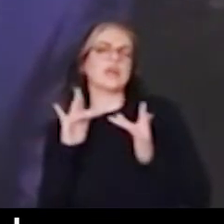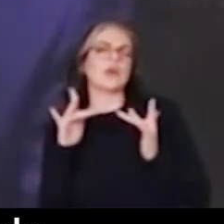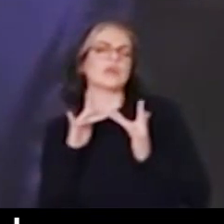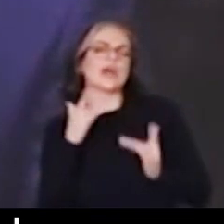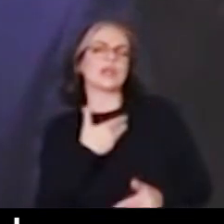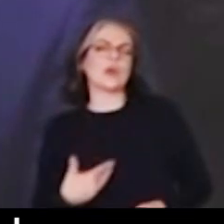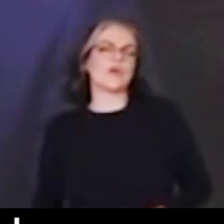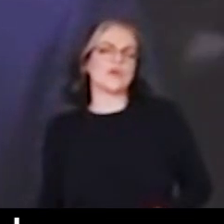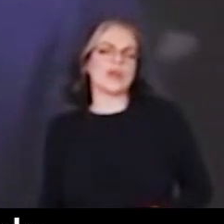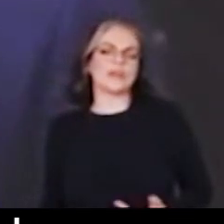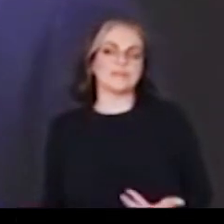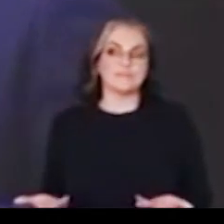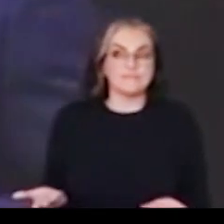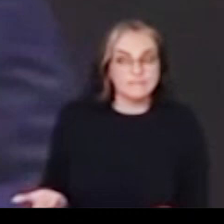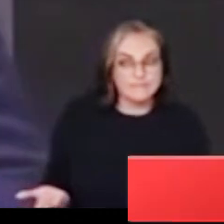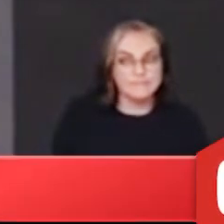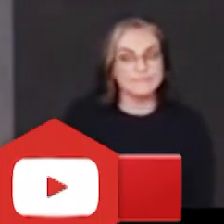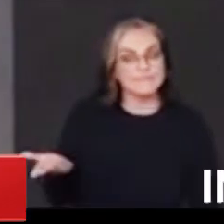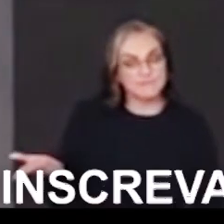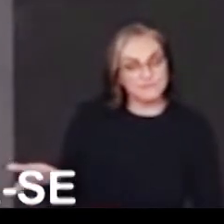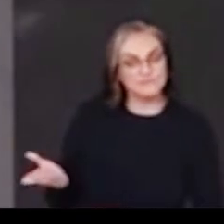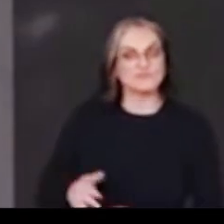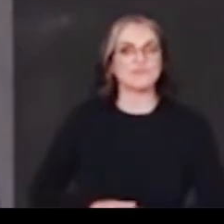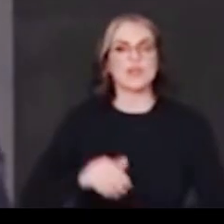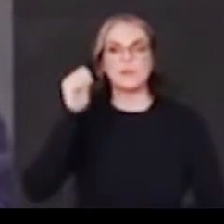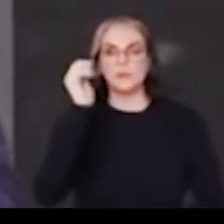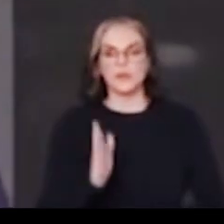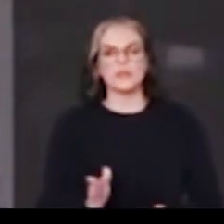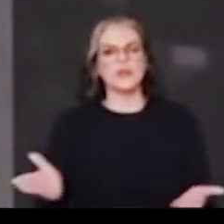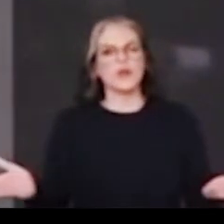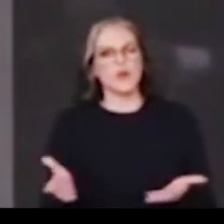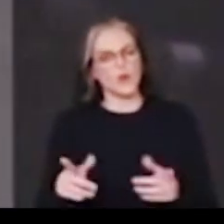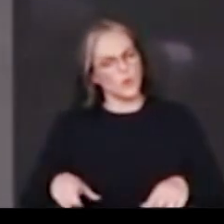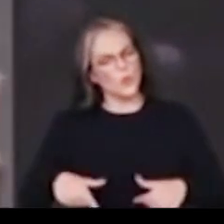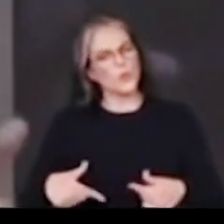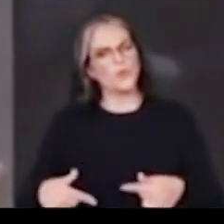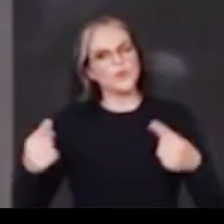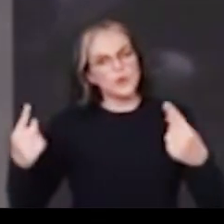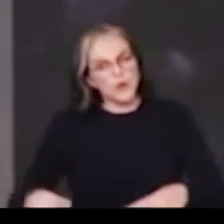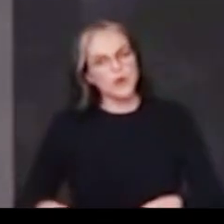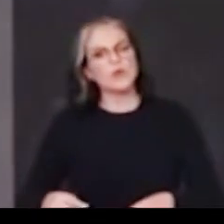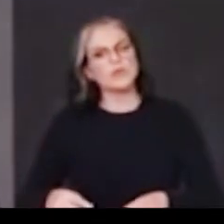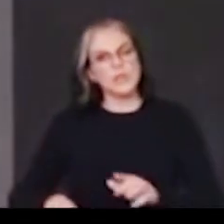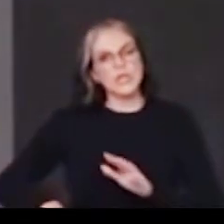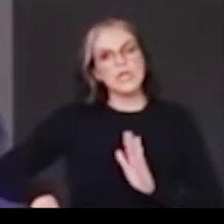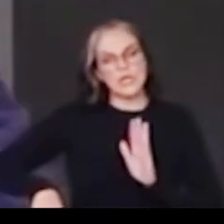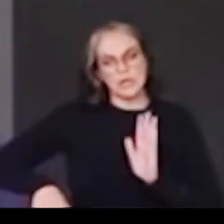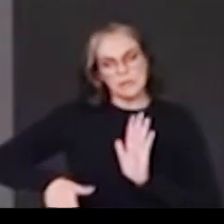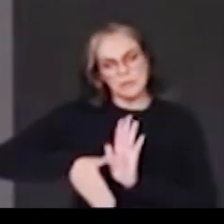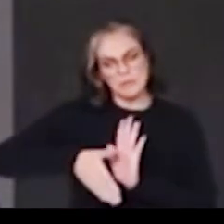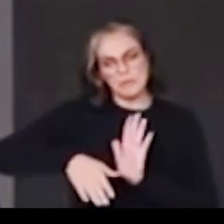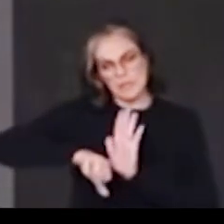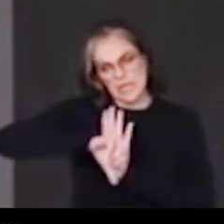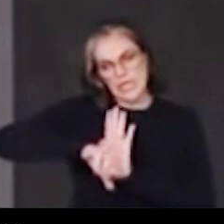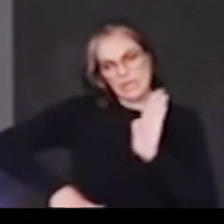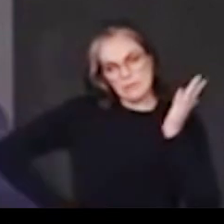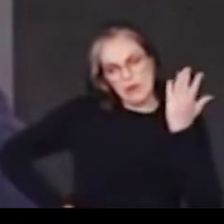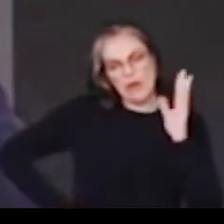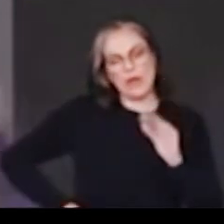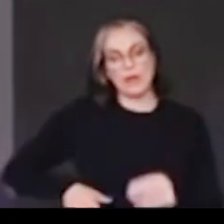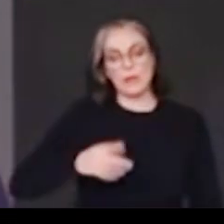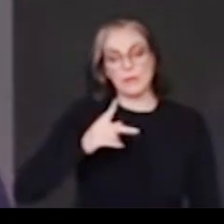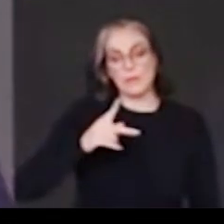e o crime organizado. Então o Brasil hoje enfrenta o crime, tanto é que a PF e a PRF todos os anos têm